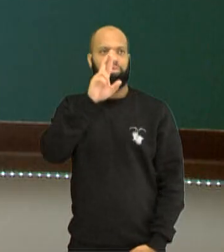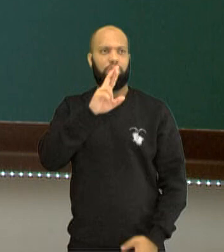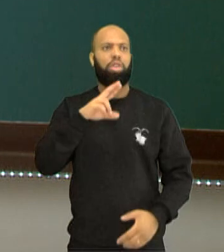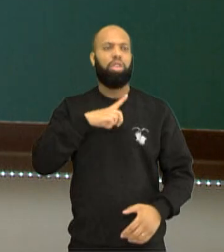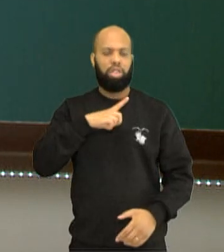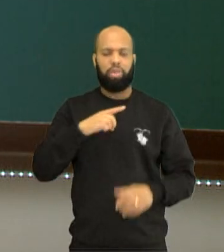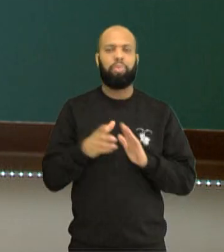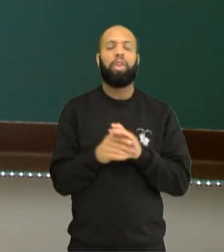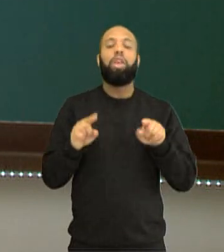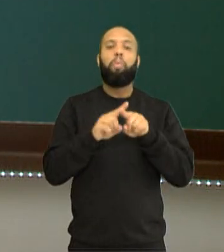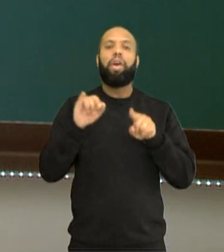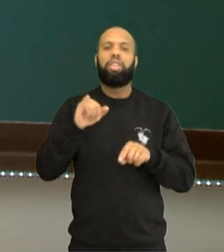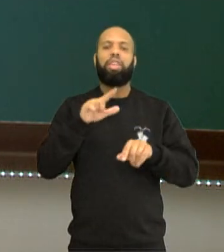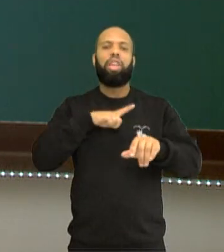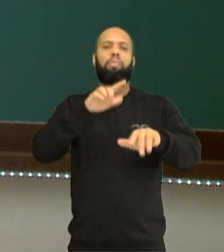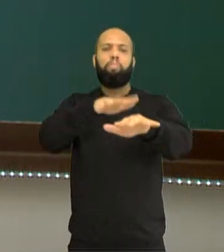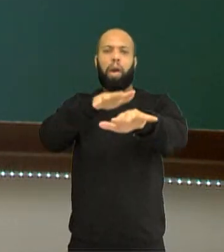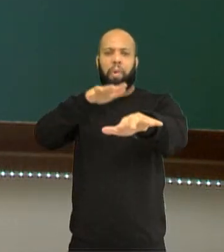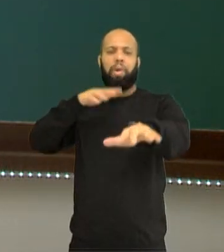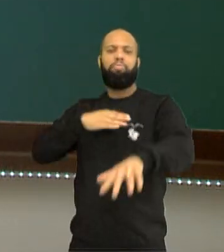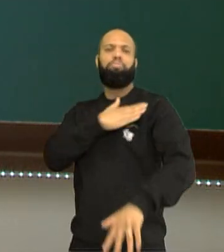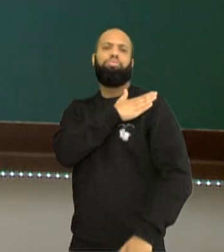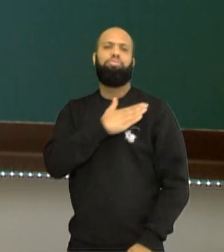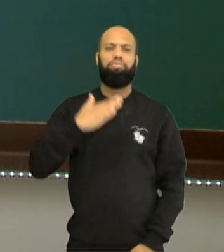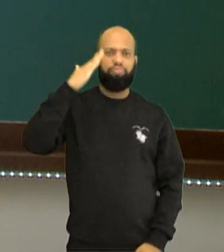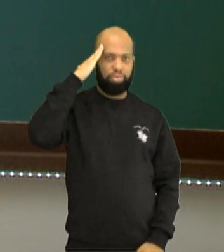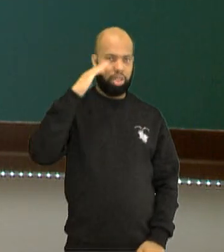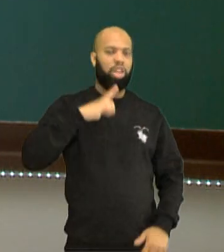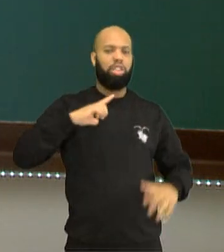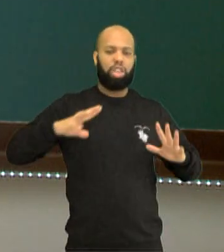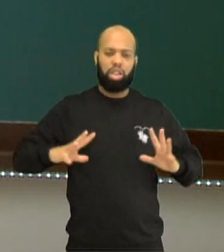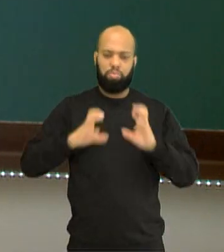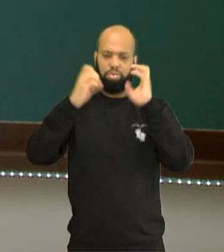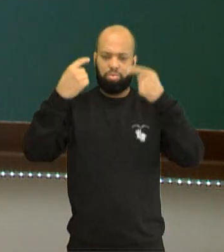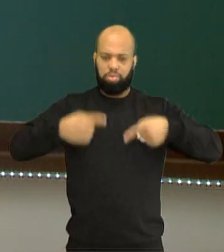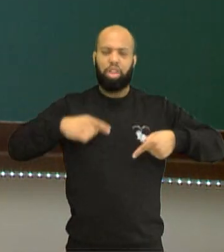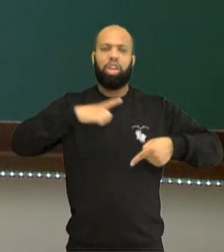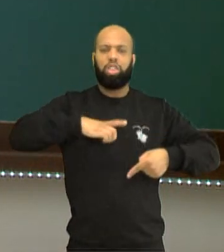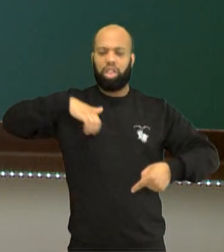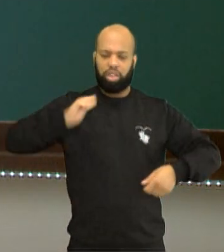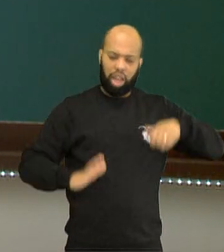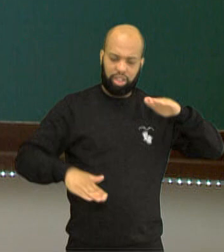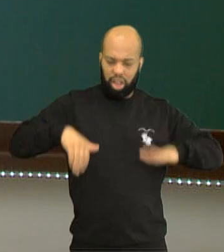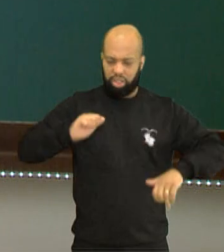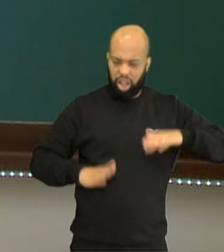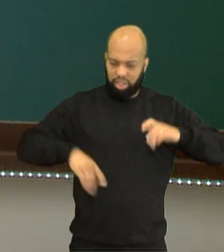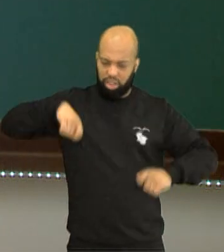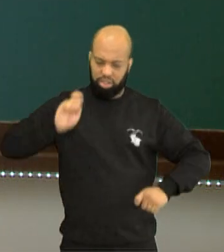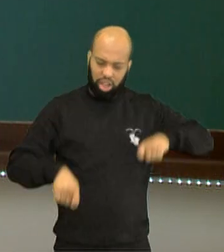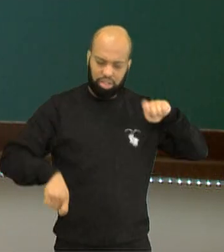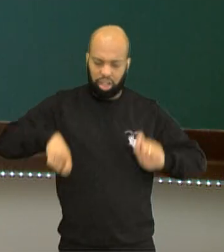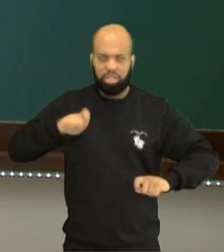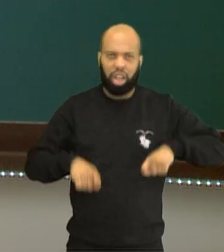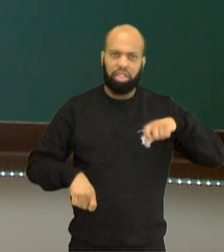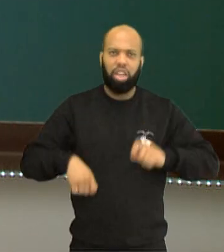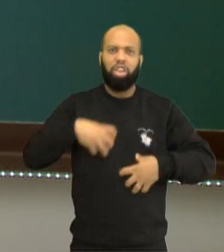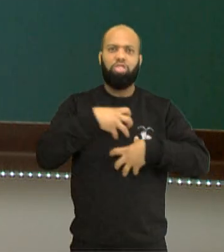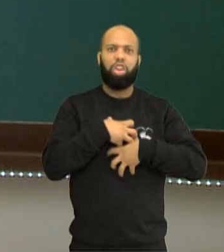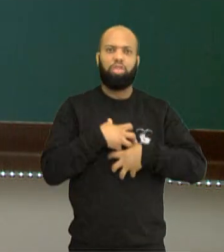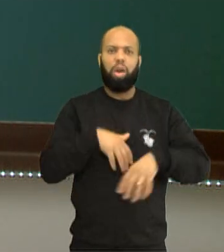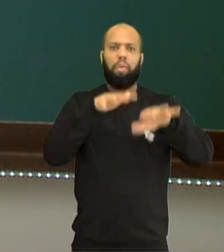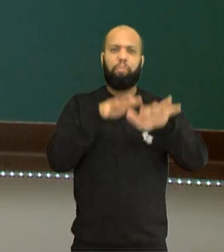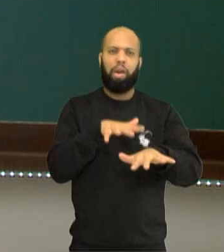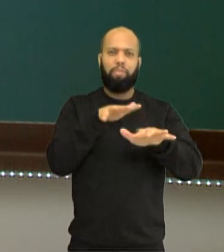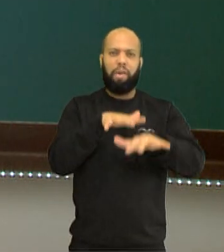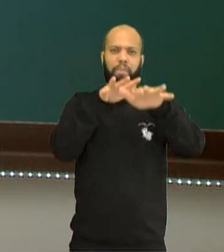exército egípcio ia para a batalha, tinha tambores que eles faziam exatamente a marcação da marcha. Ou seja, eles ditavam de que forma o